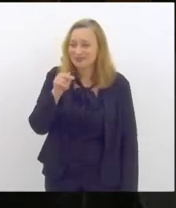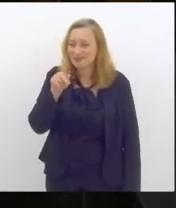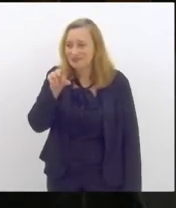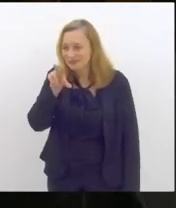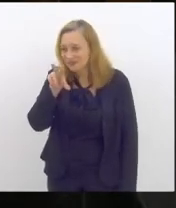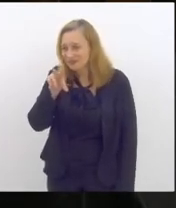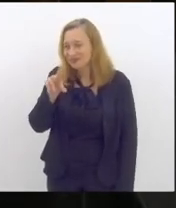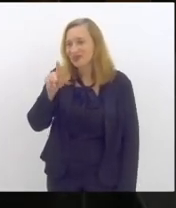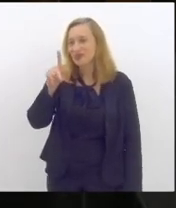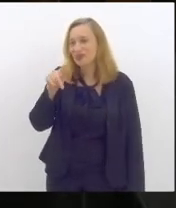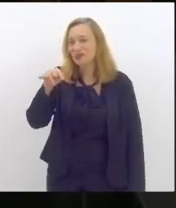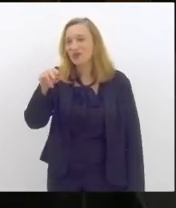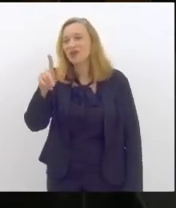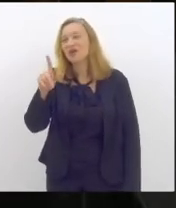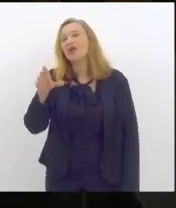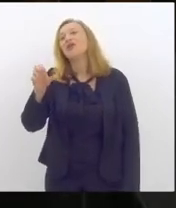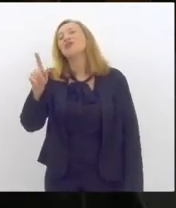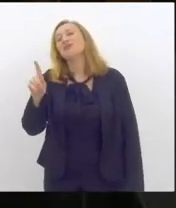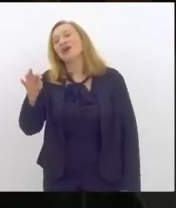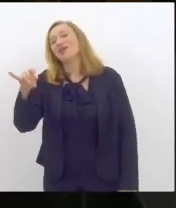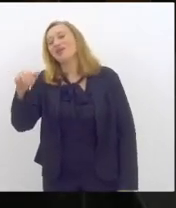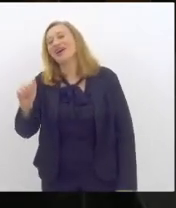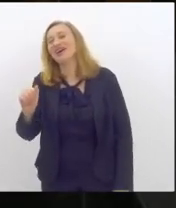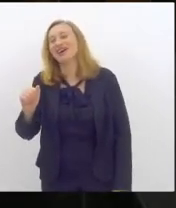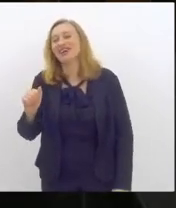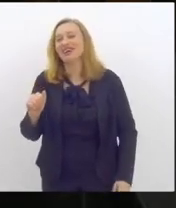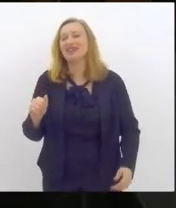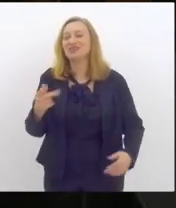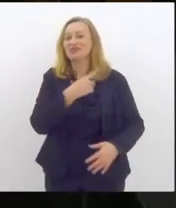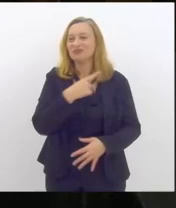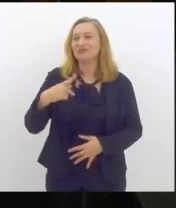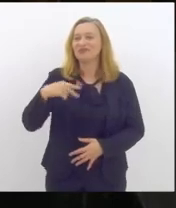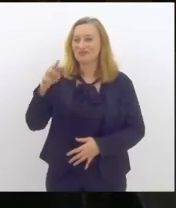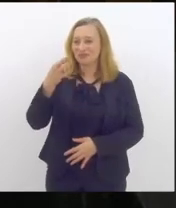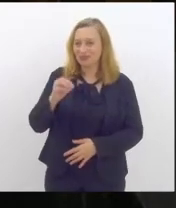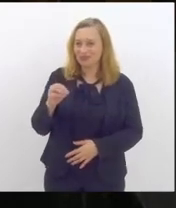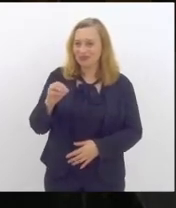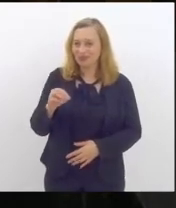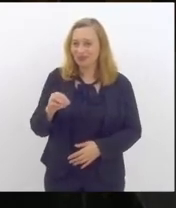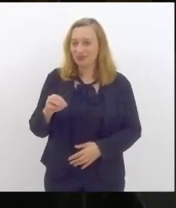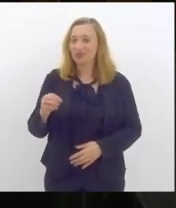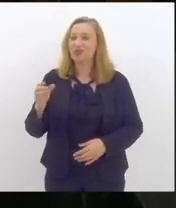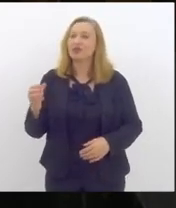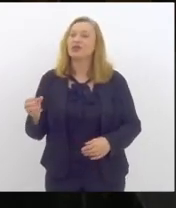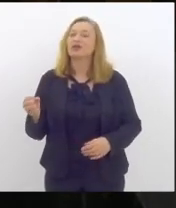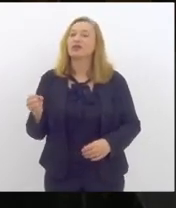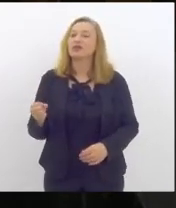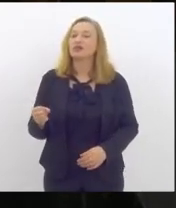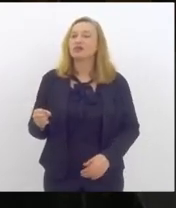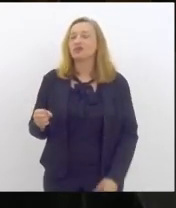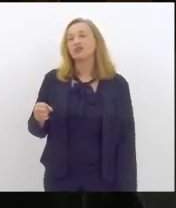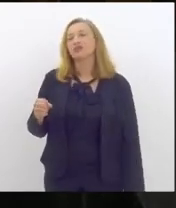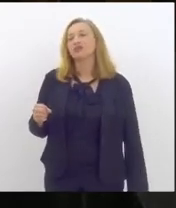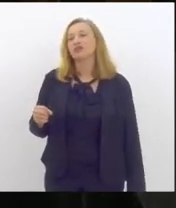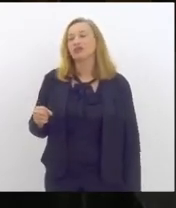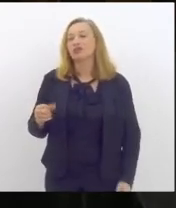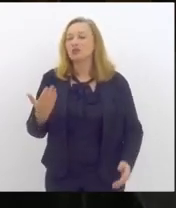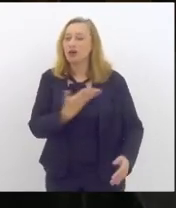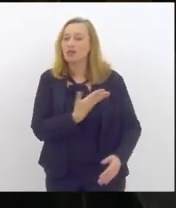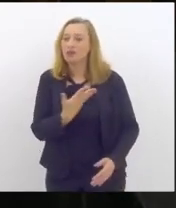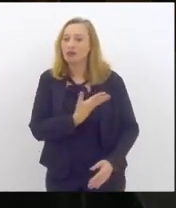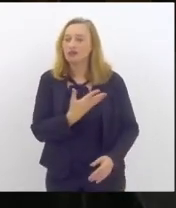dos vereadores do jornalista e estão relacionadas ao Pastor Renato o braço direito do prefeito